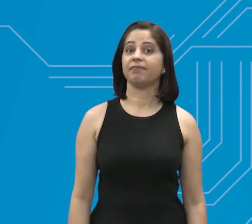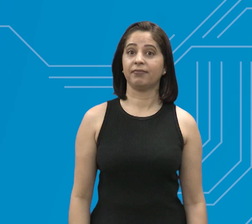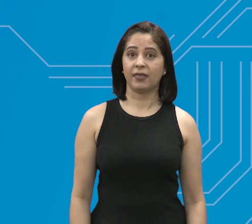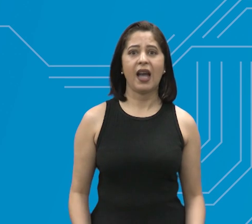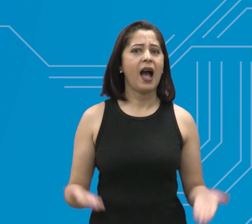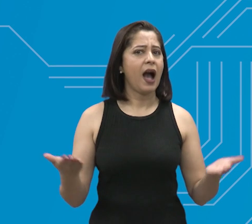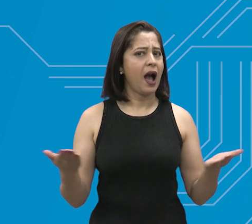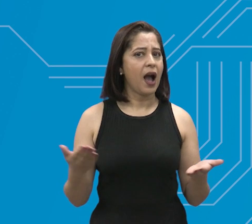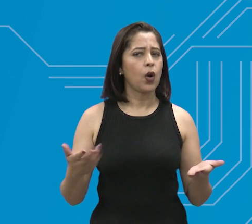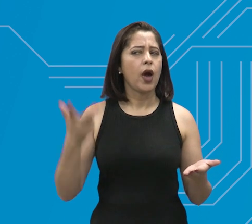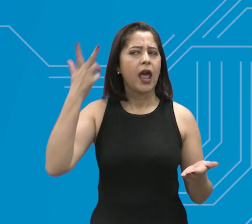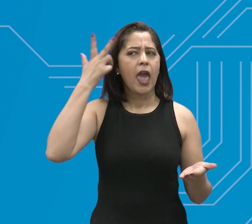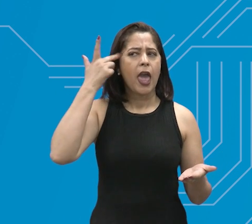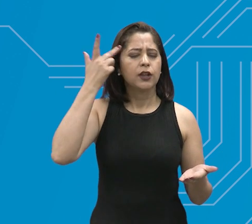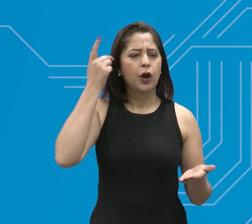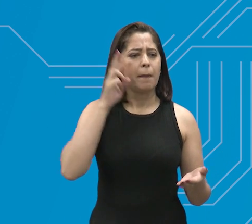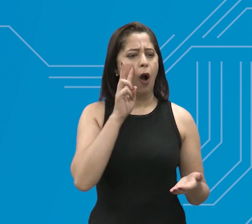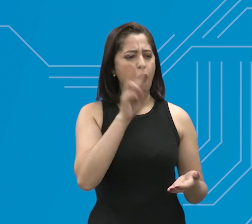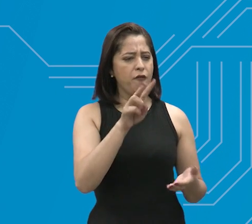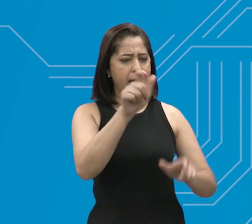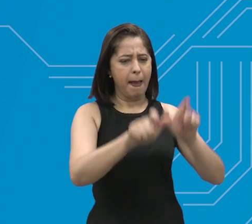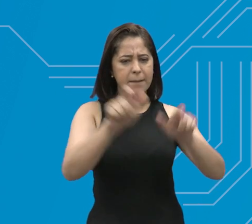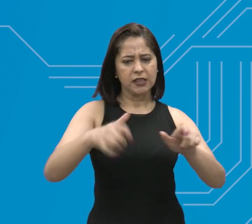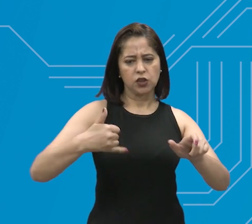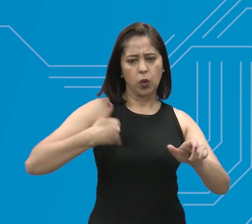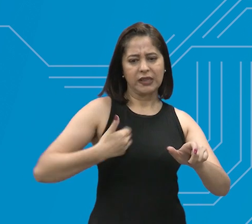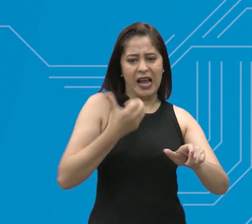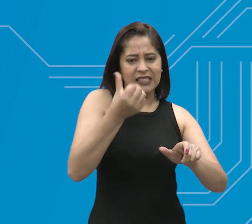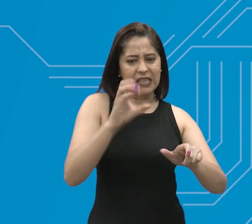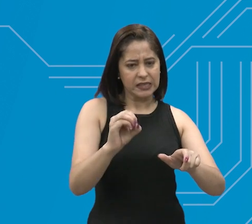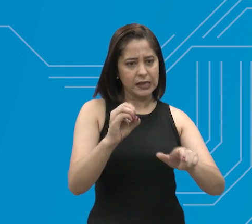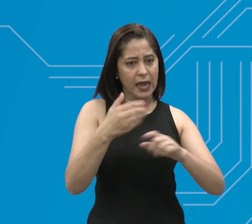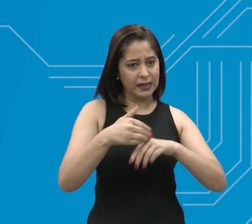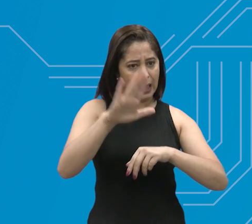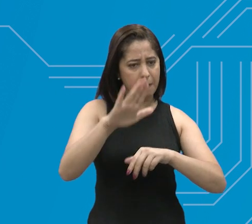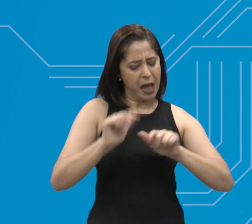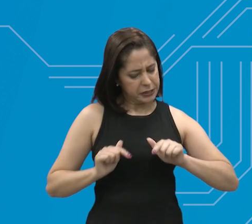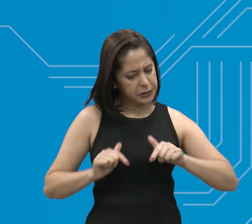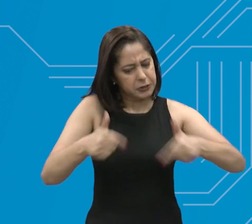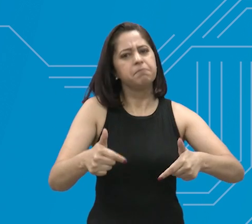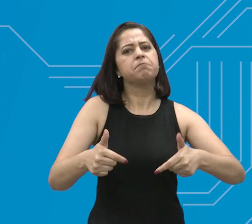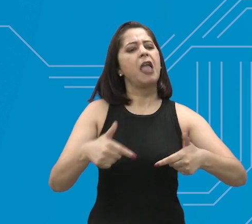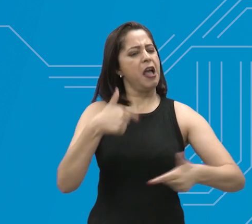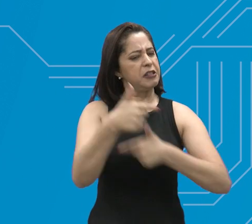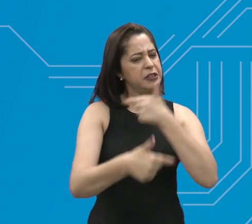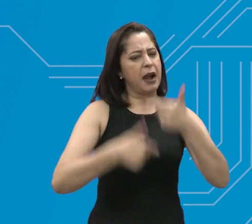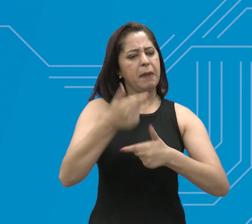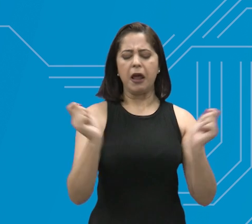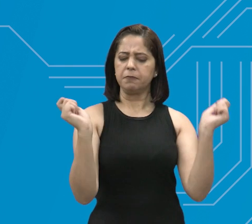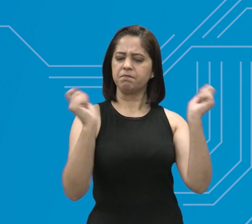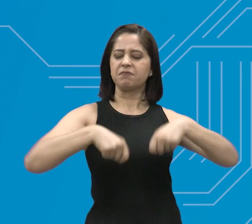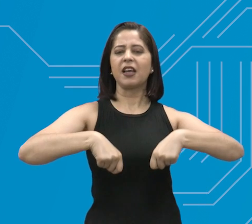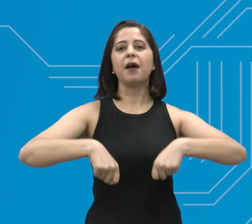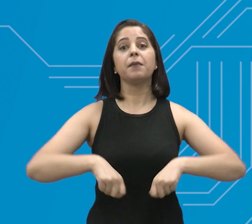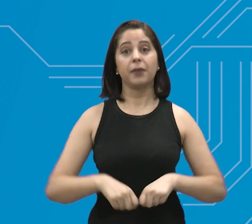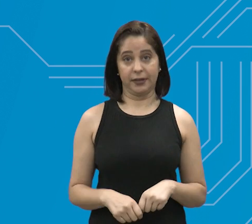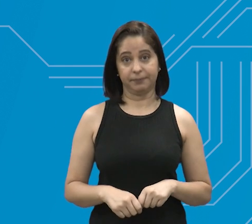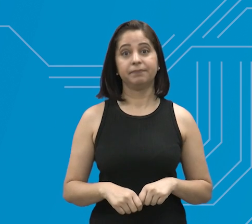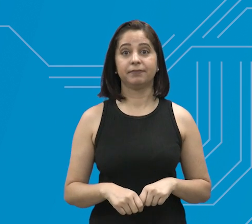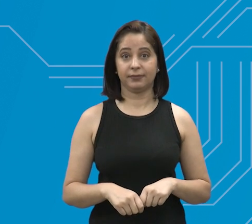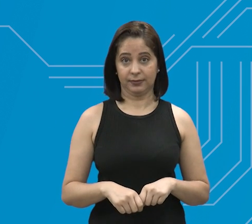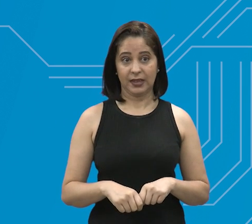Pois é cada vez mais comum encontrarmos pessoas com mais de 60 anos ativas, dispostas e